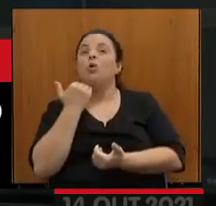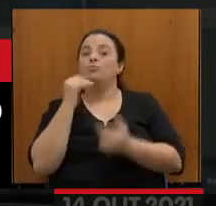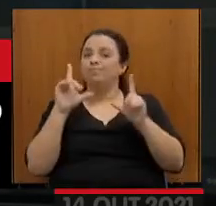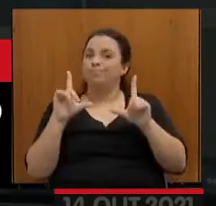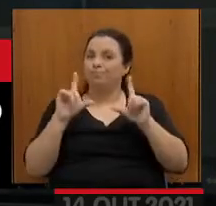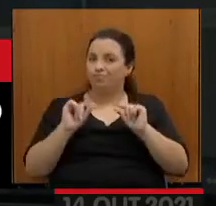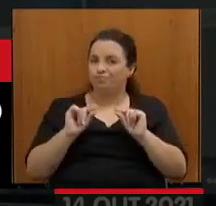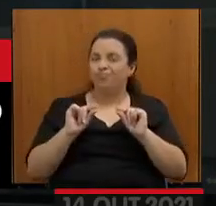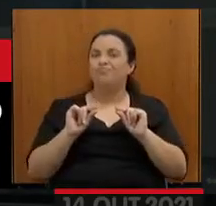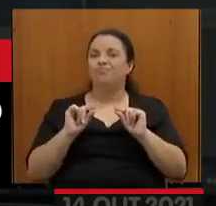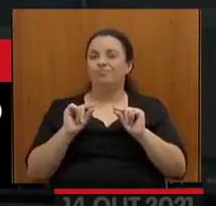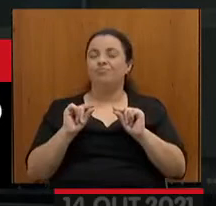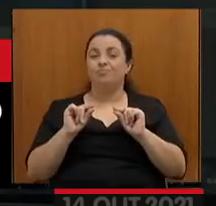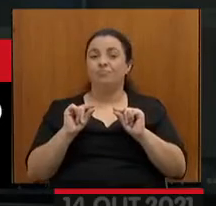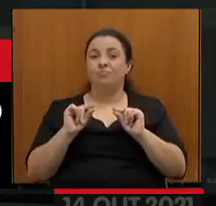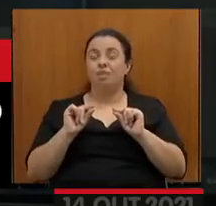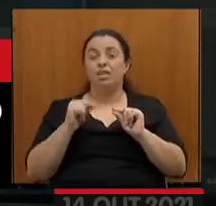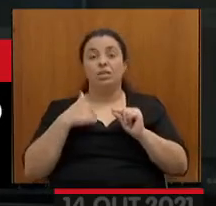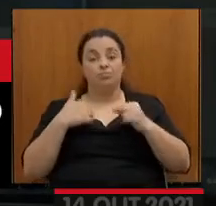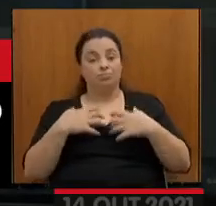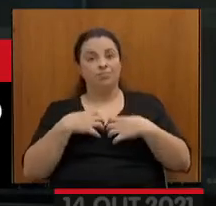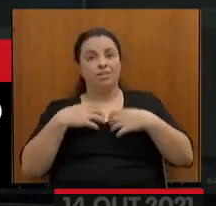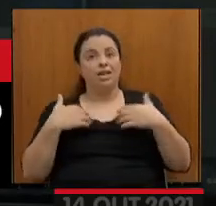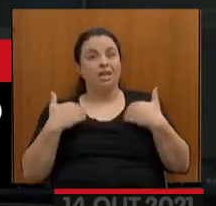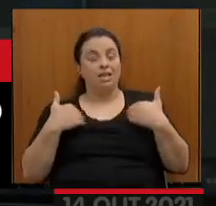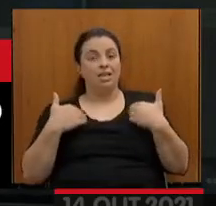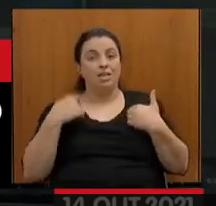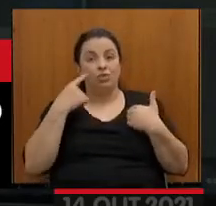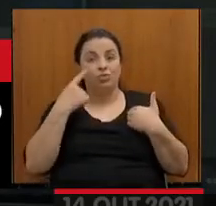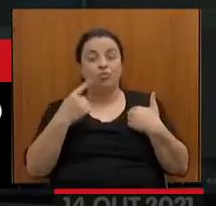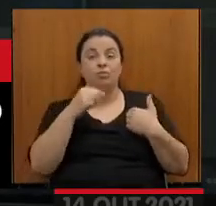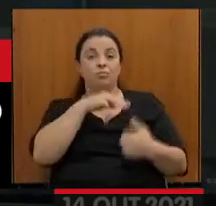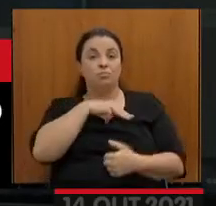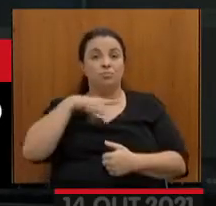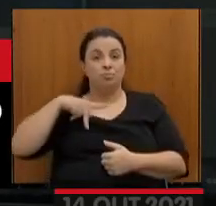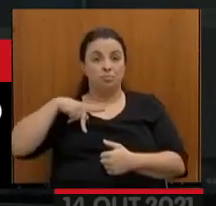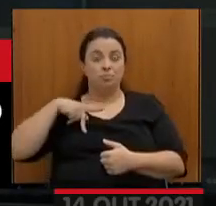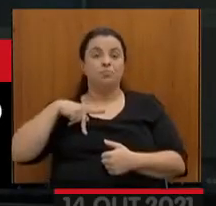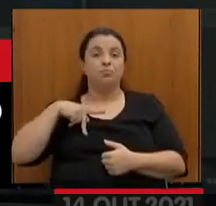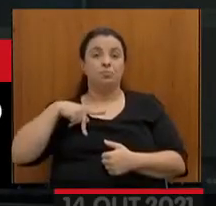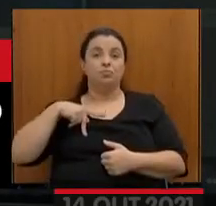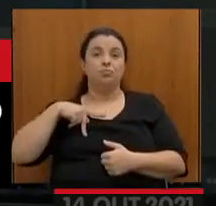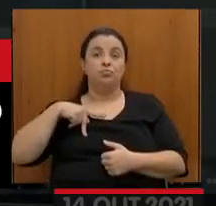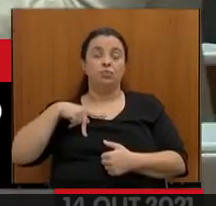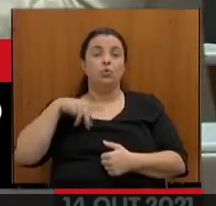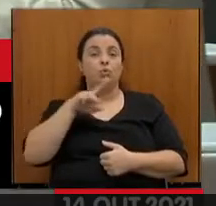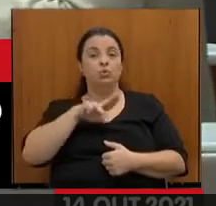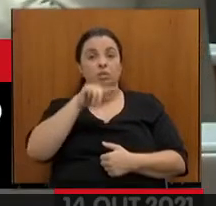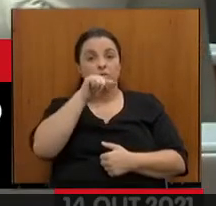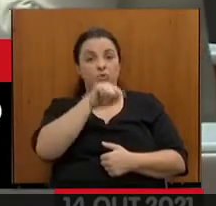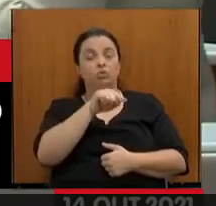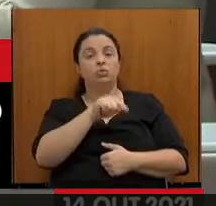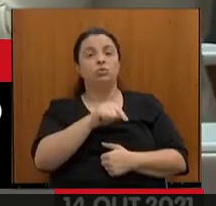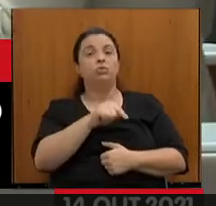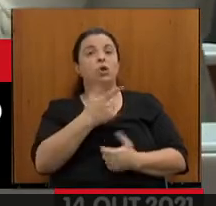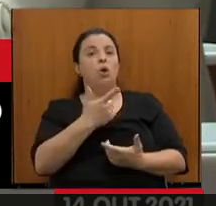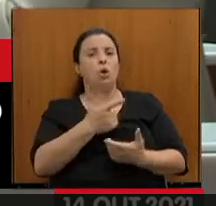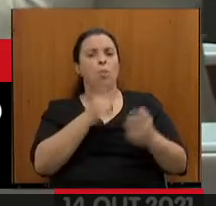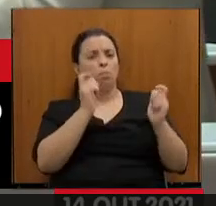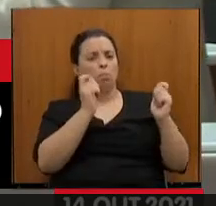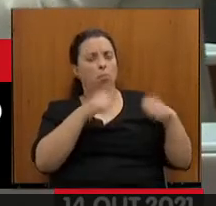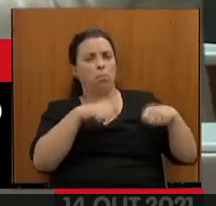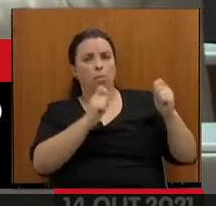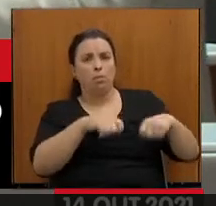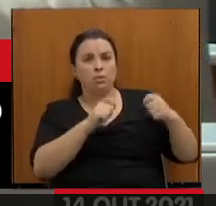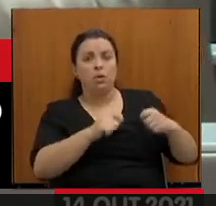vem junto. E é com muita alegria que eu vejo o Ministério Público usando a sua respeitabilidade, a sua capilaridade,